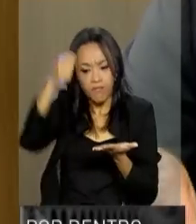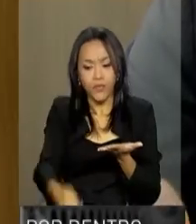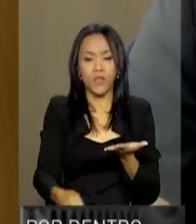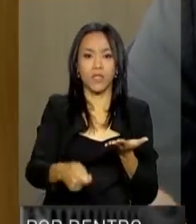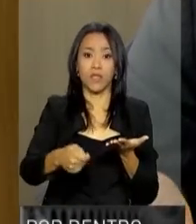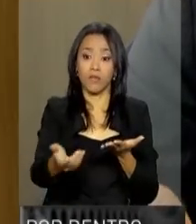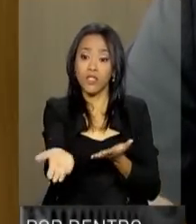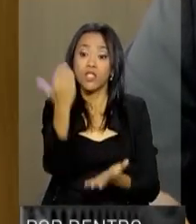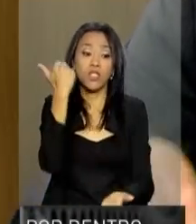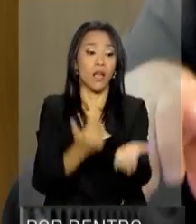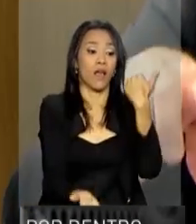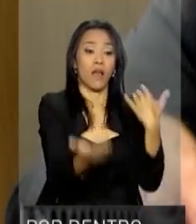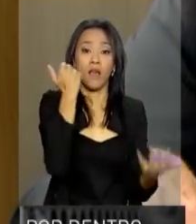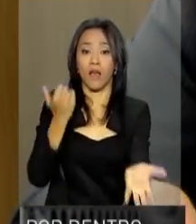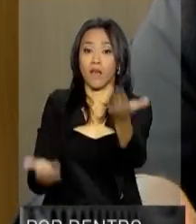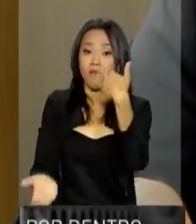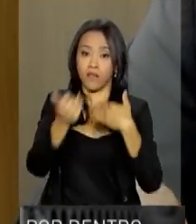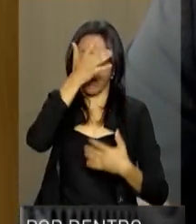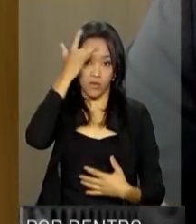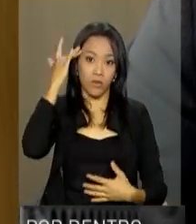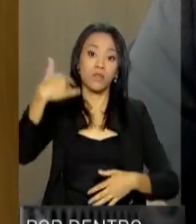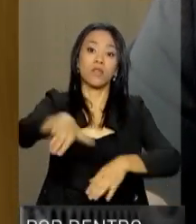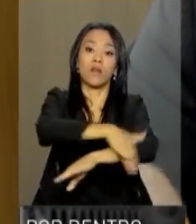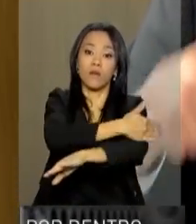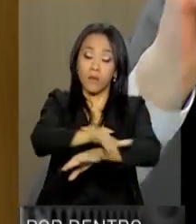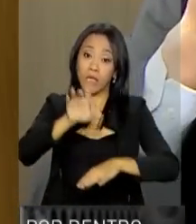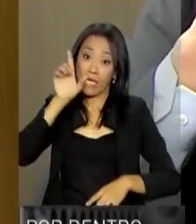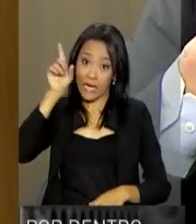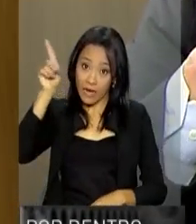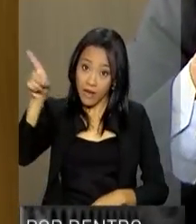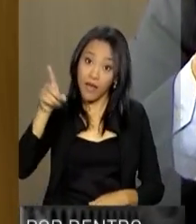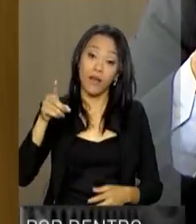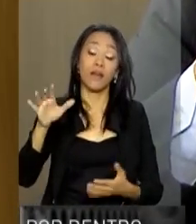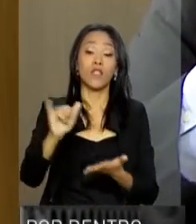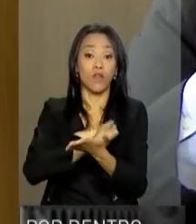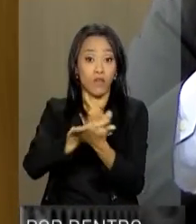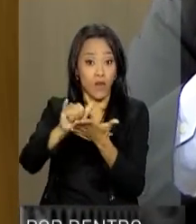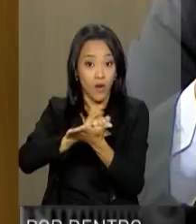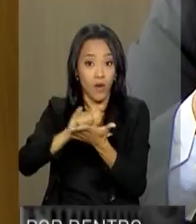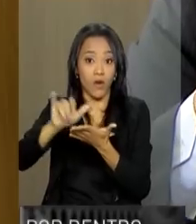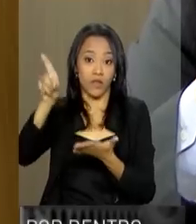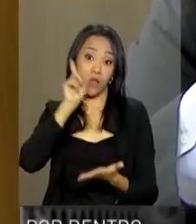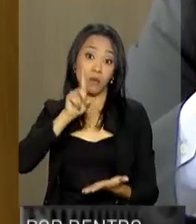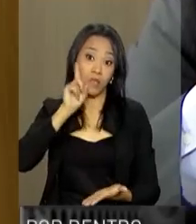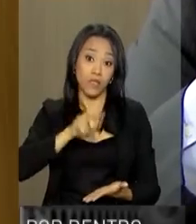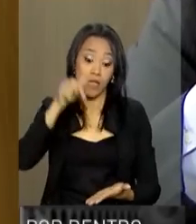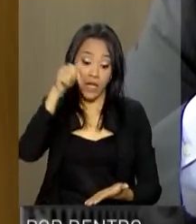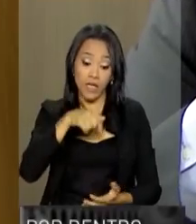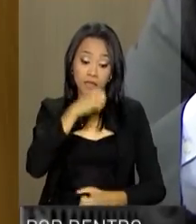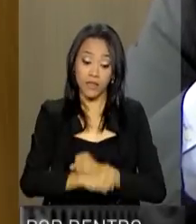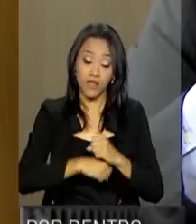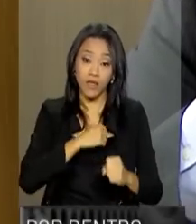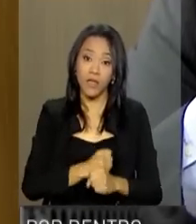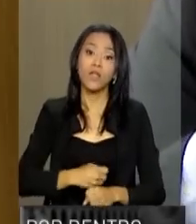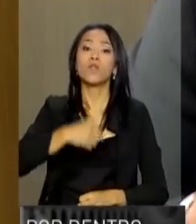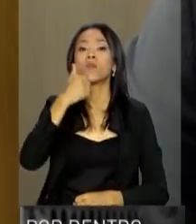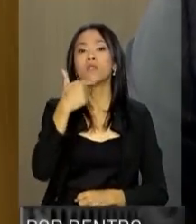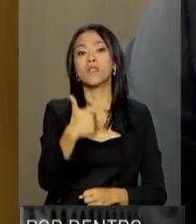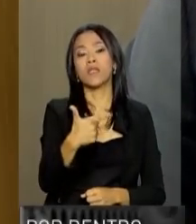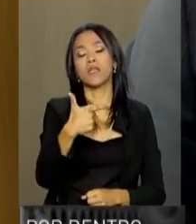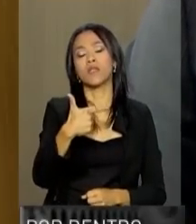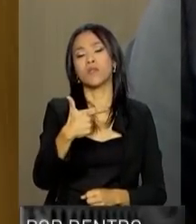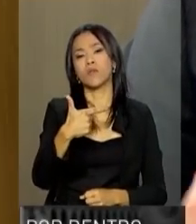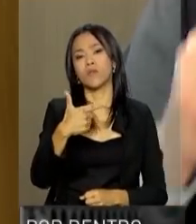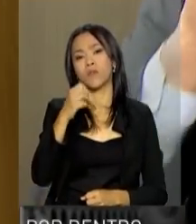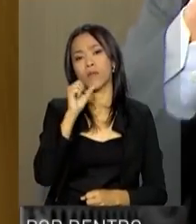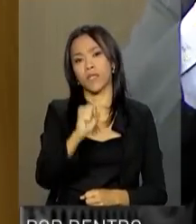e hoje em nova york em função dessa política de tolerância zero está quando este ano 2017 fechou com 285